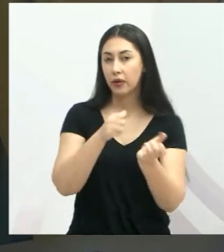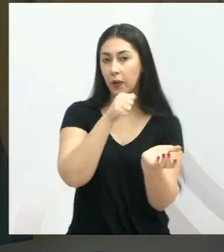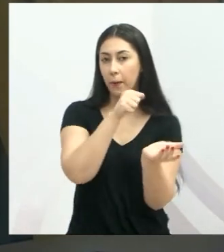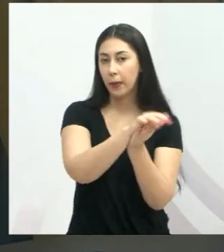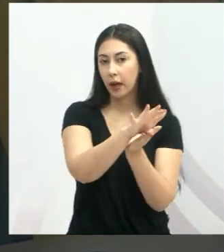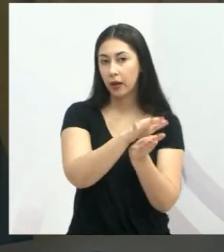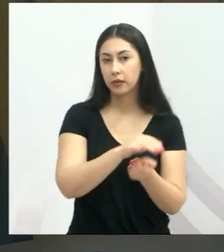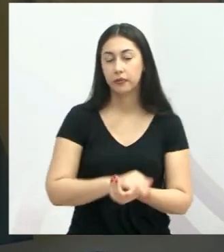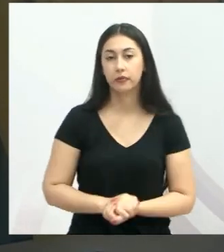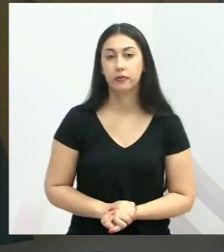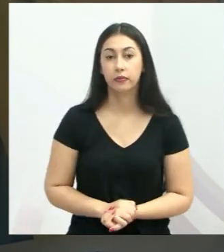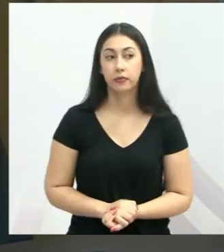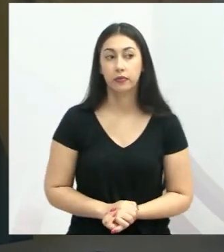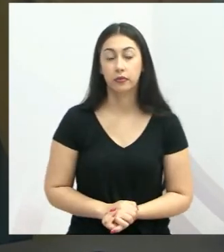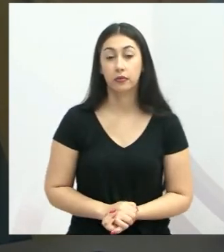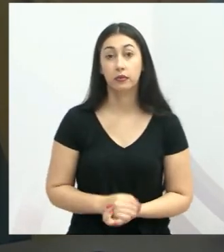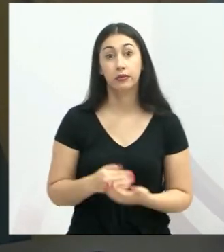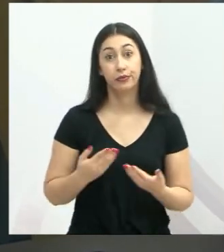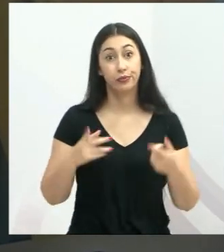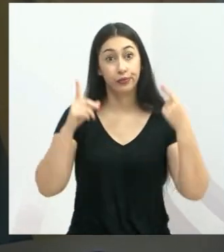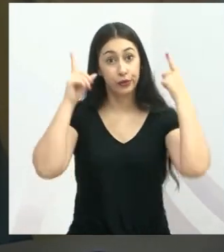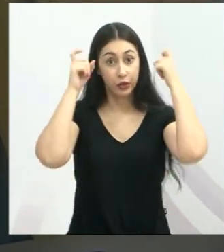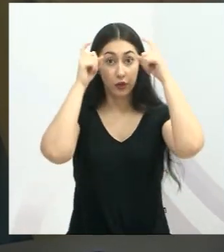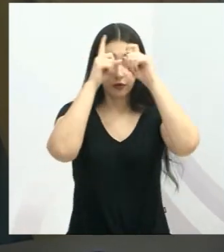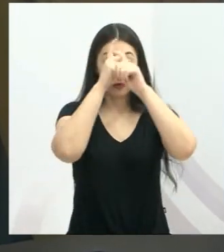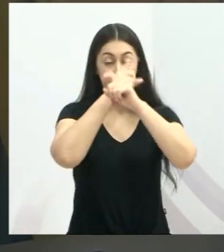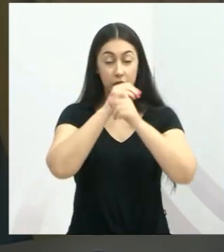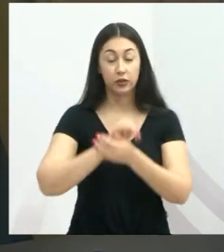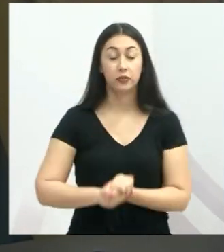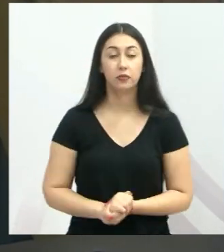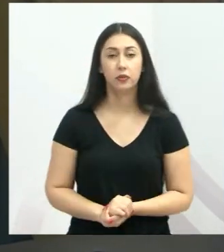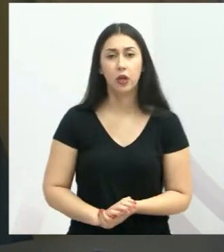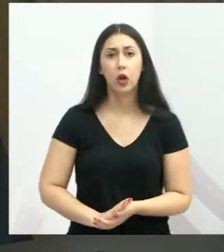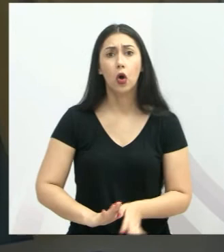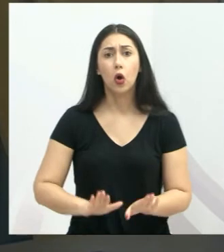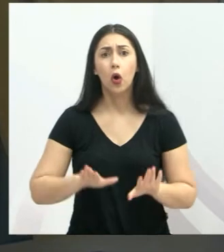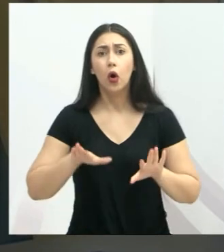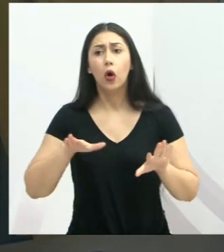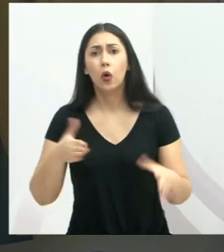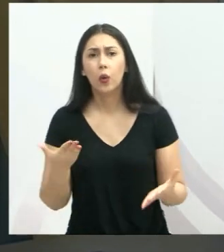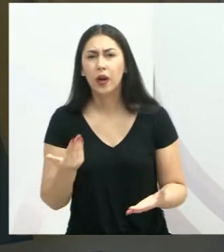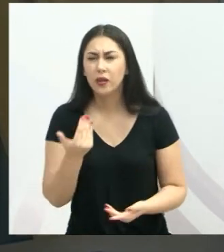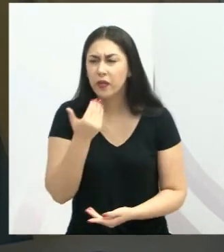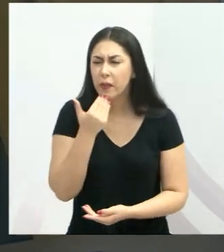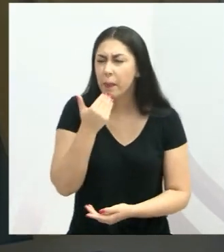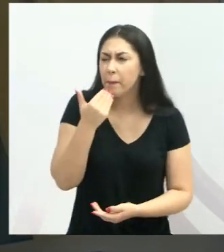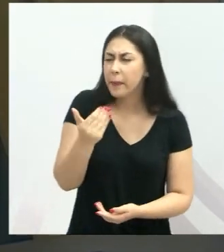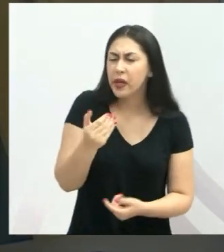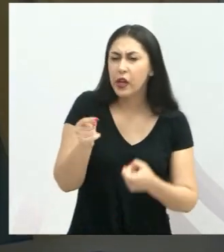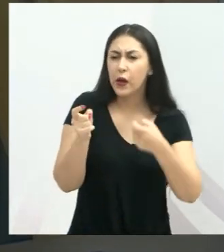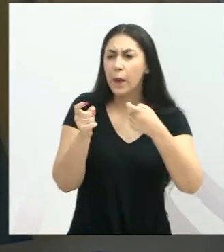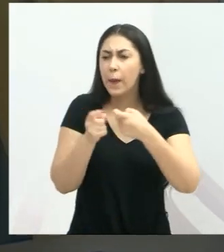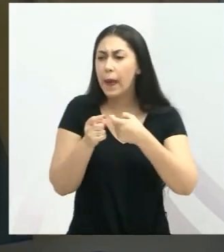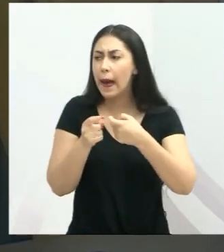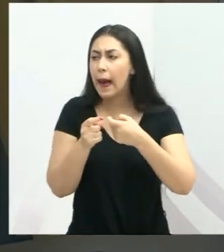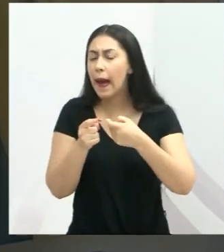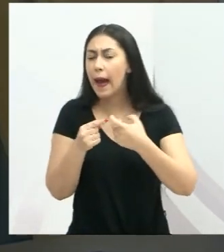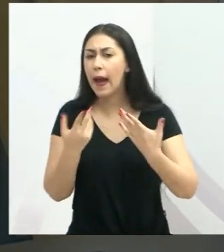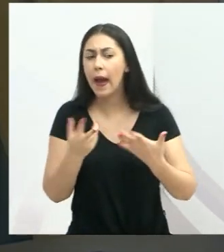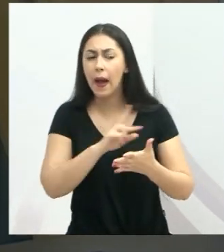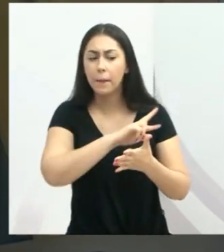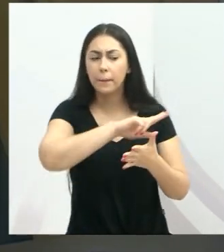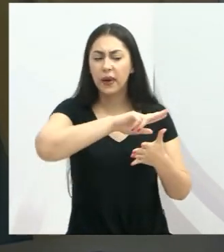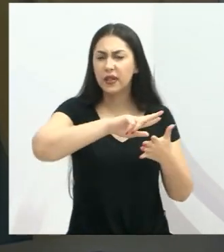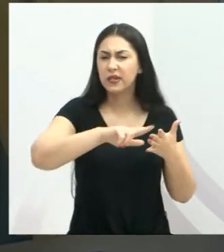dos trabalhos. Está sendo difícil. E quando você vai reivindicar alguma coisa a respeito de médico, de equipamento em posto